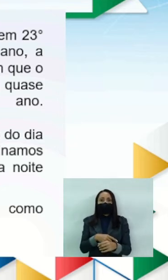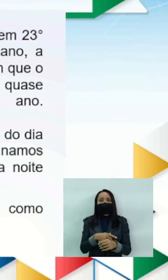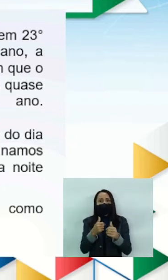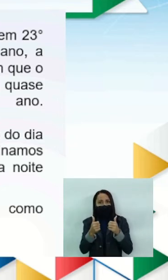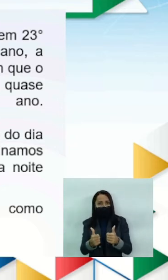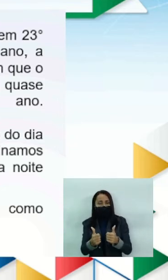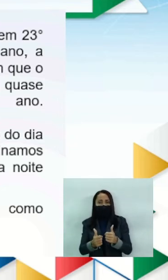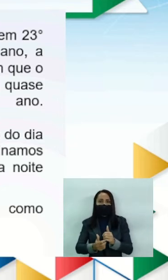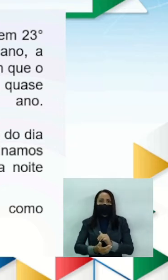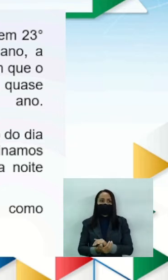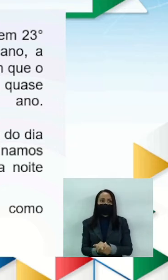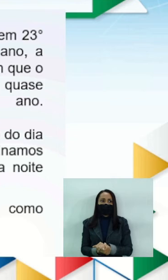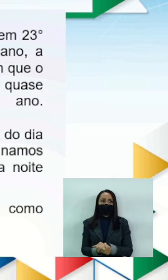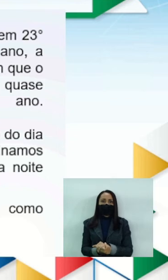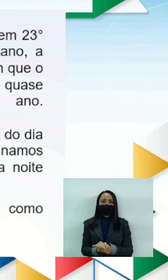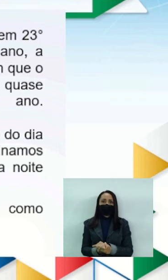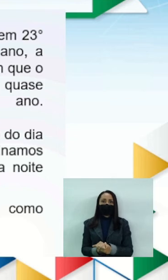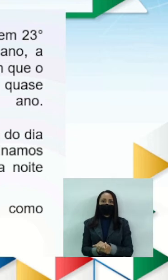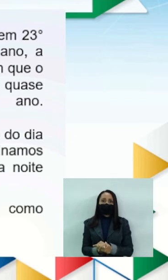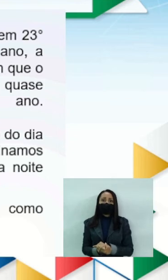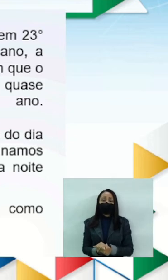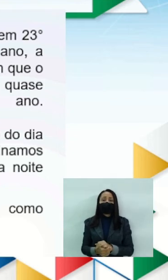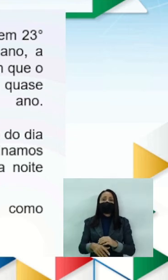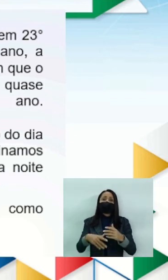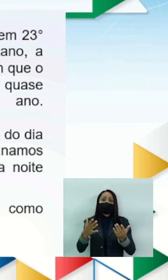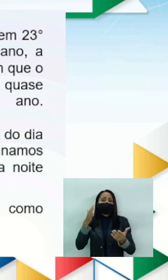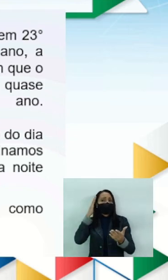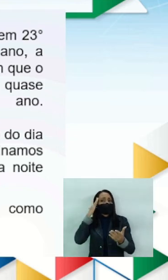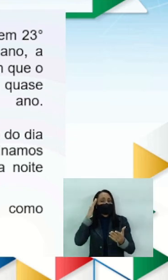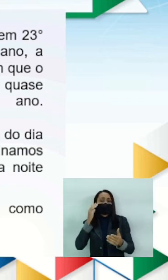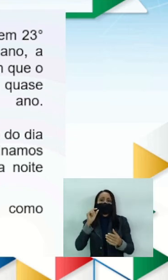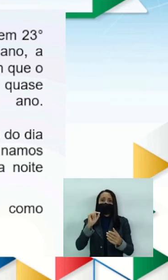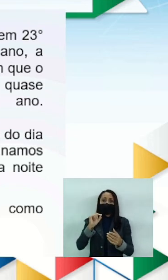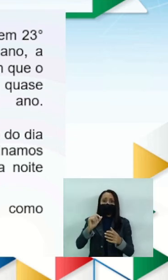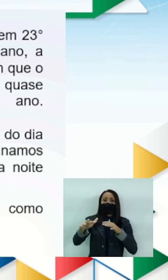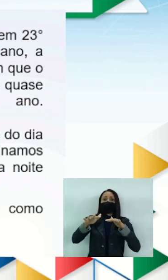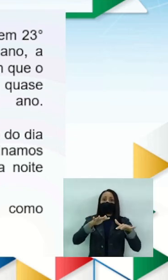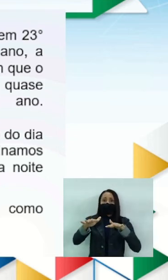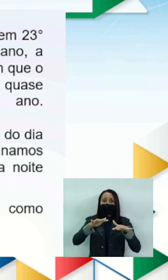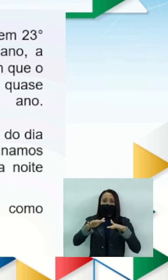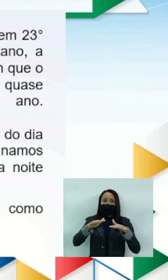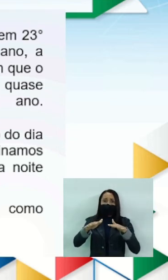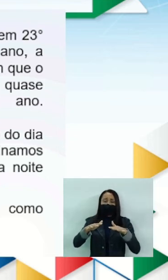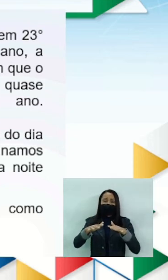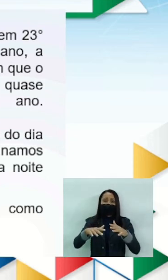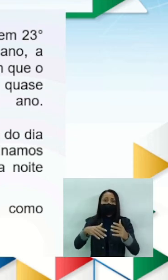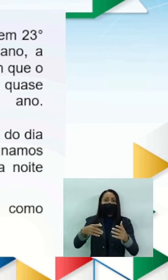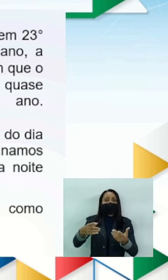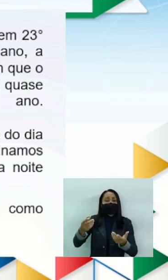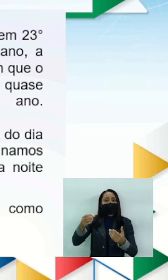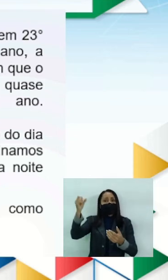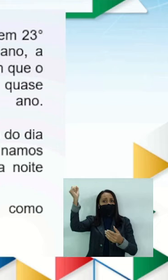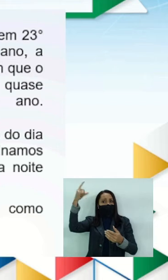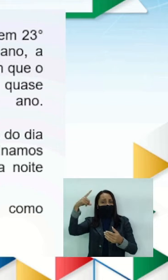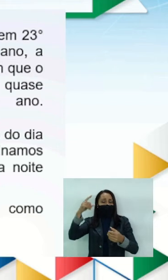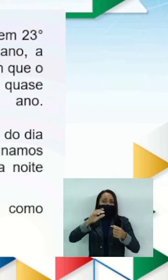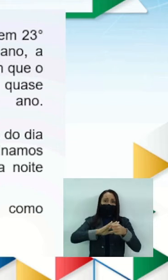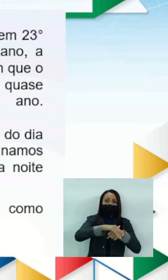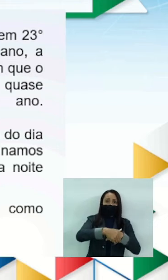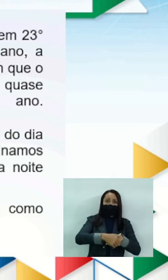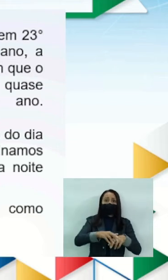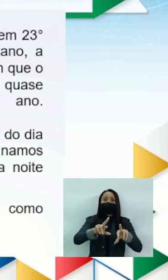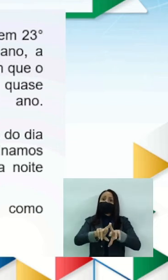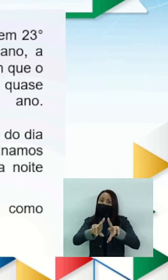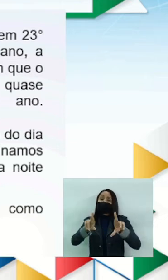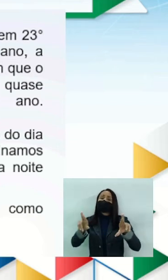certo? E denominamos solstício o movimento em que o período do dia e da noite possui a maior